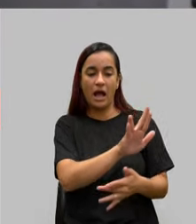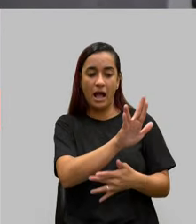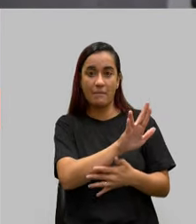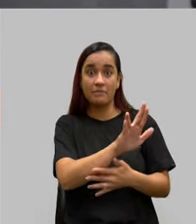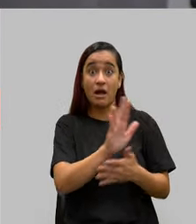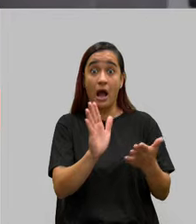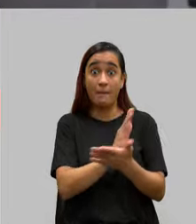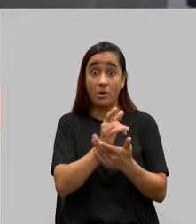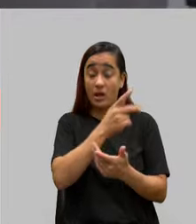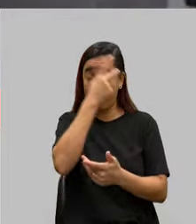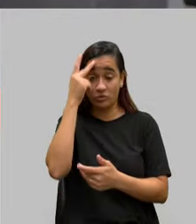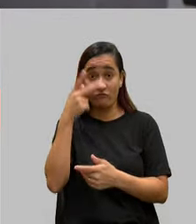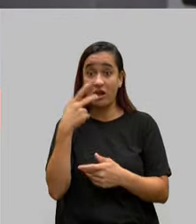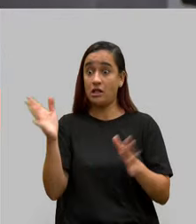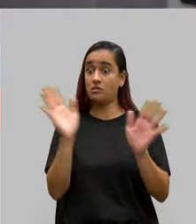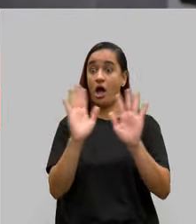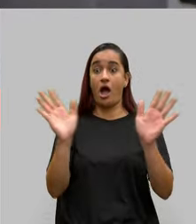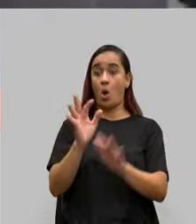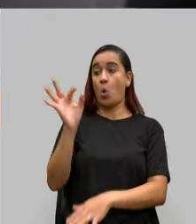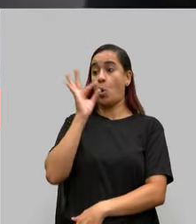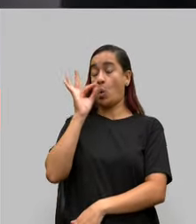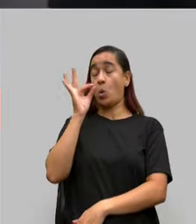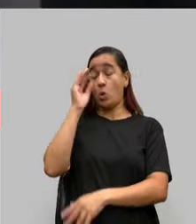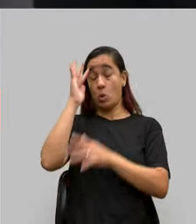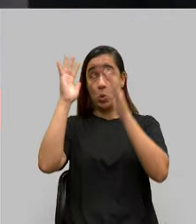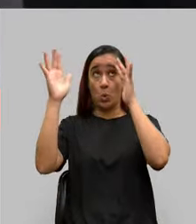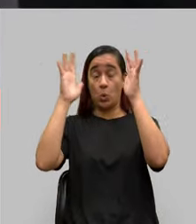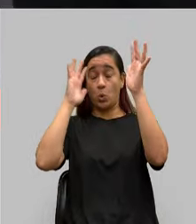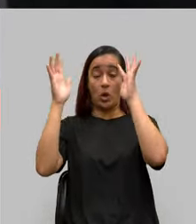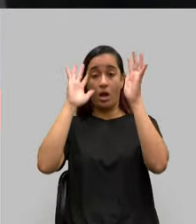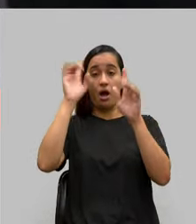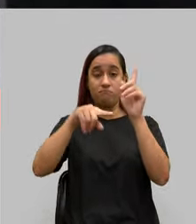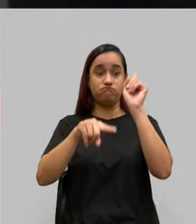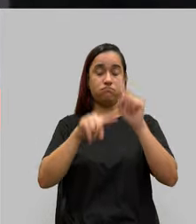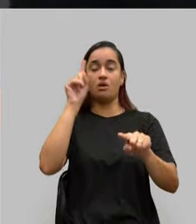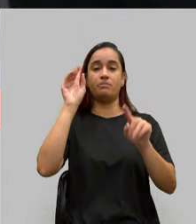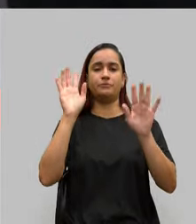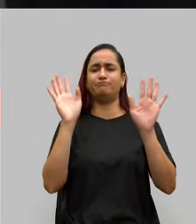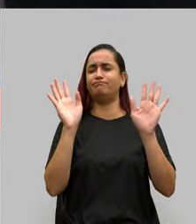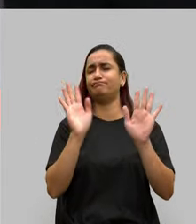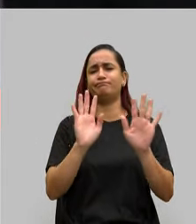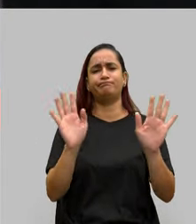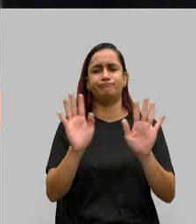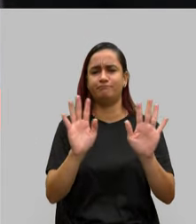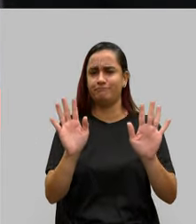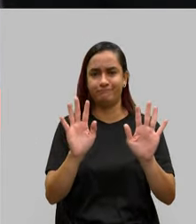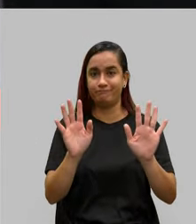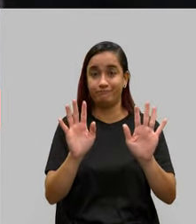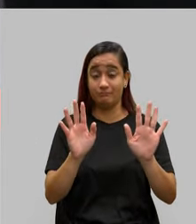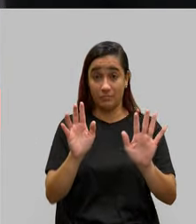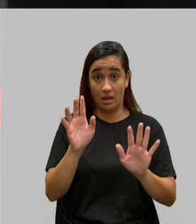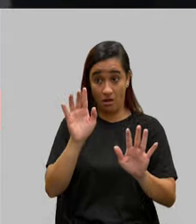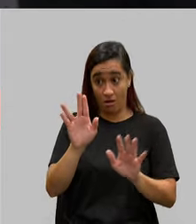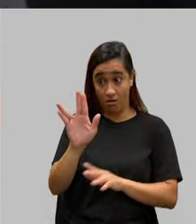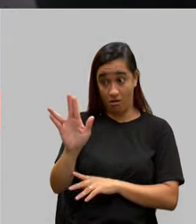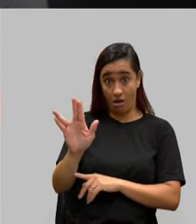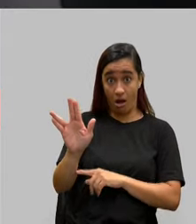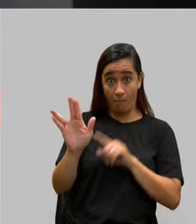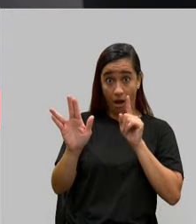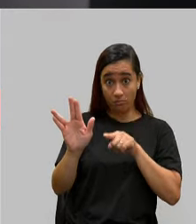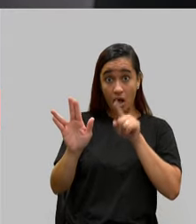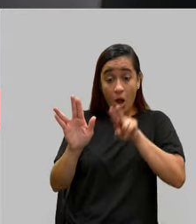Isso é alucinógeno isso é proibido não a cannabis tem